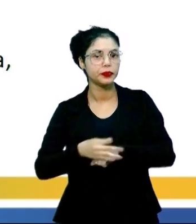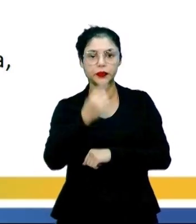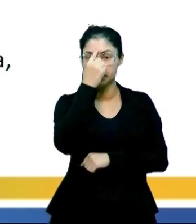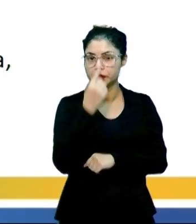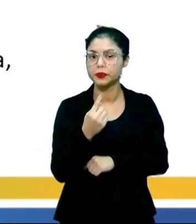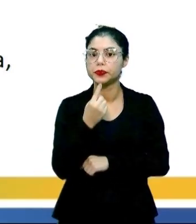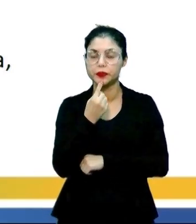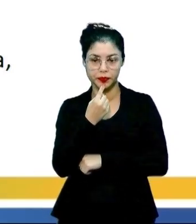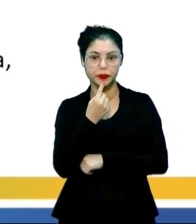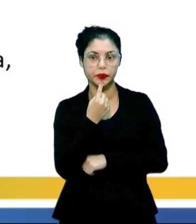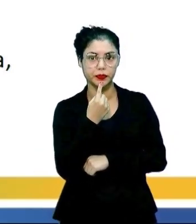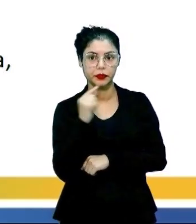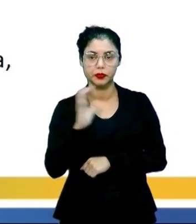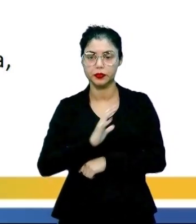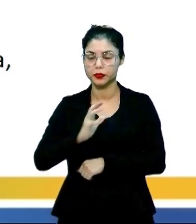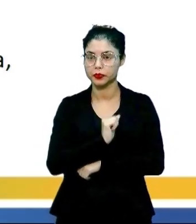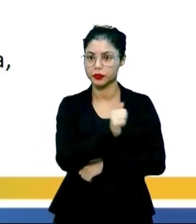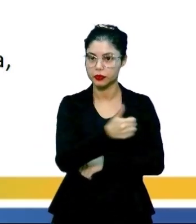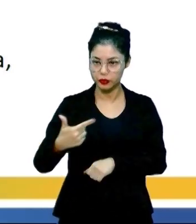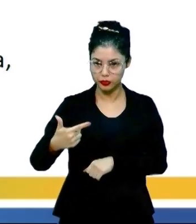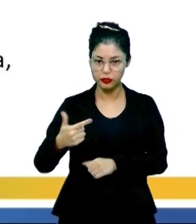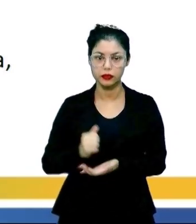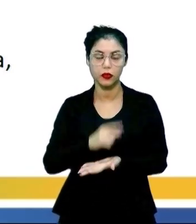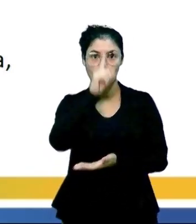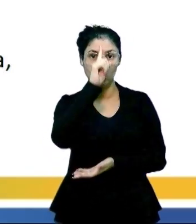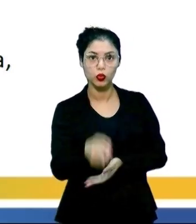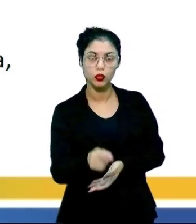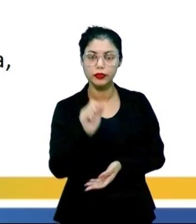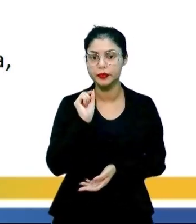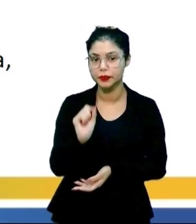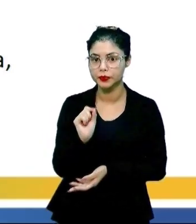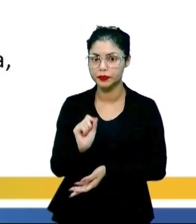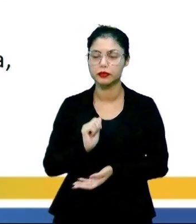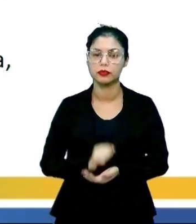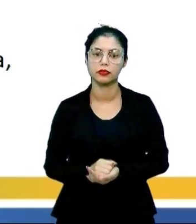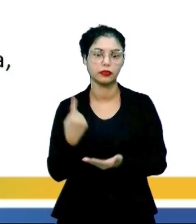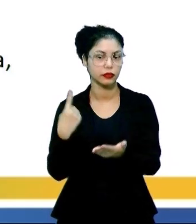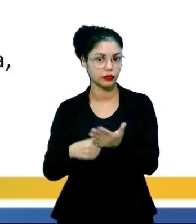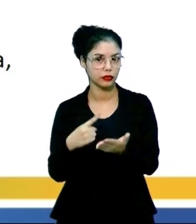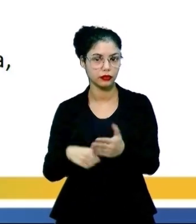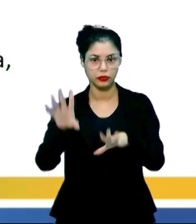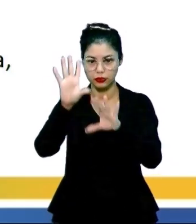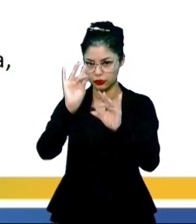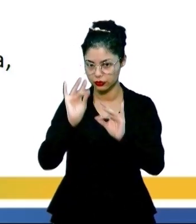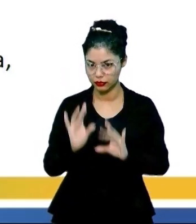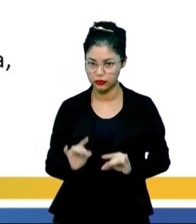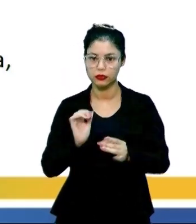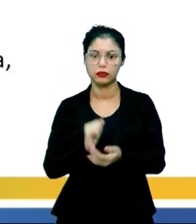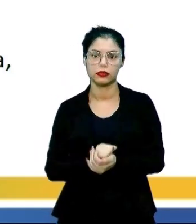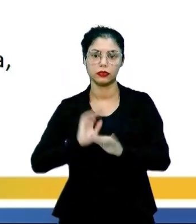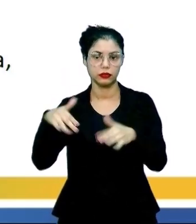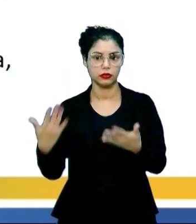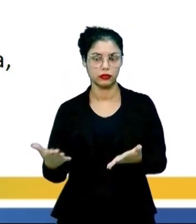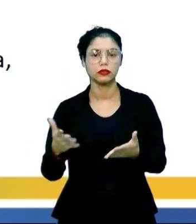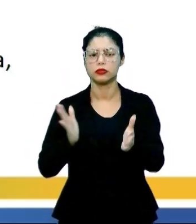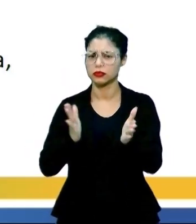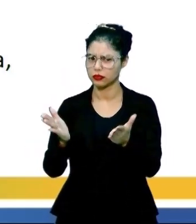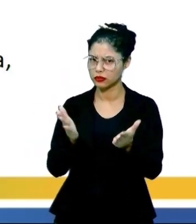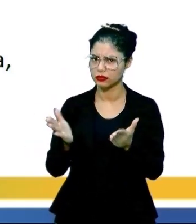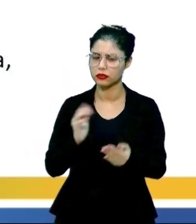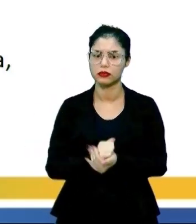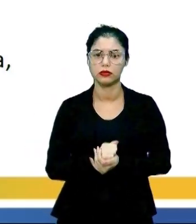de cedro da Paixão de Cristo. E o comando da questão, gente, considerando a estética barroca, a qual Aleijadinho se